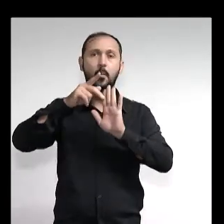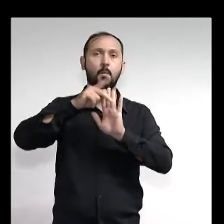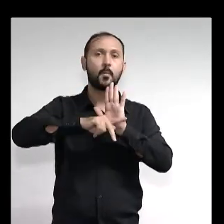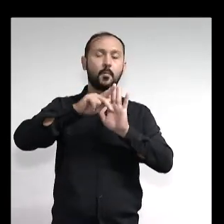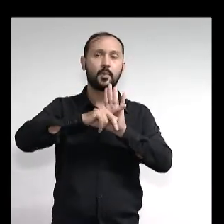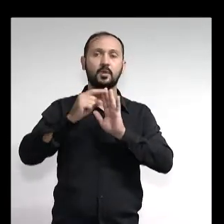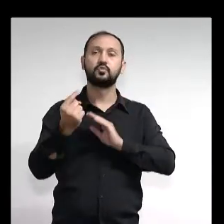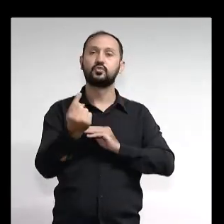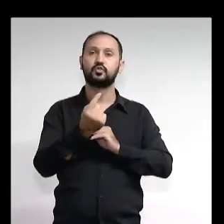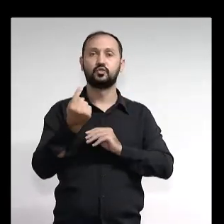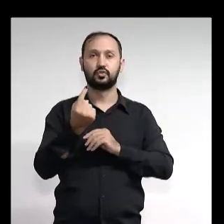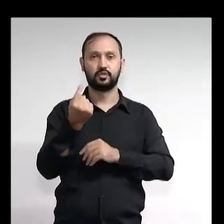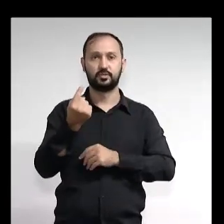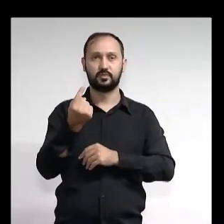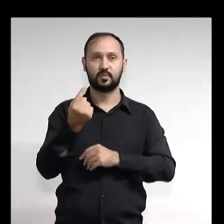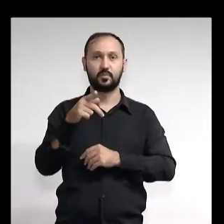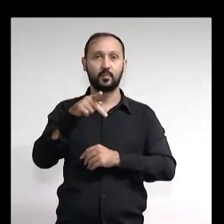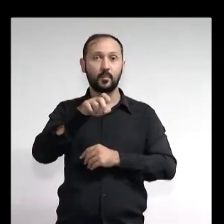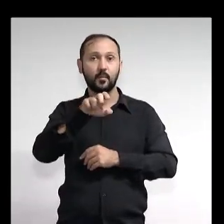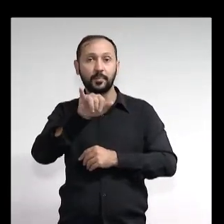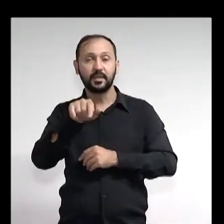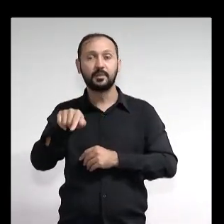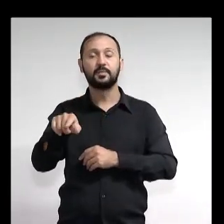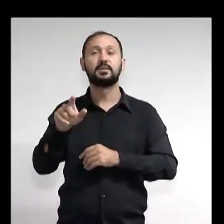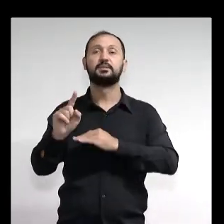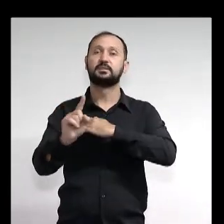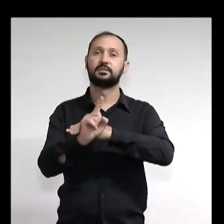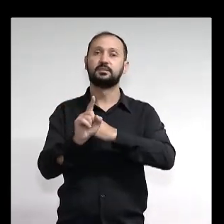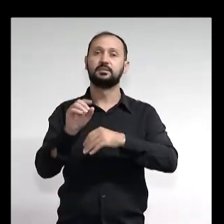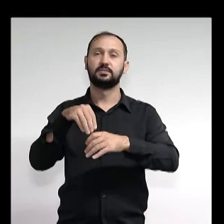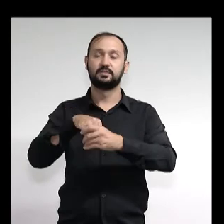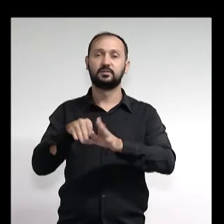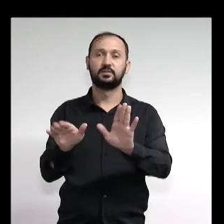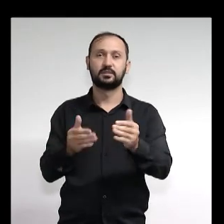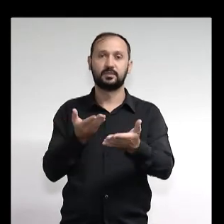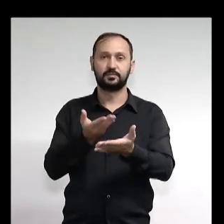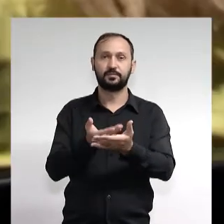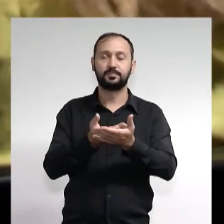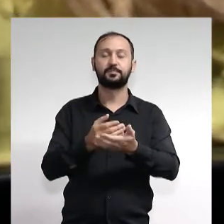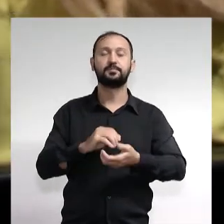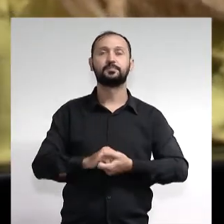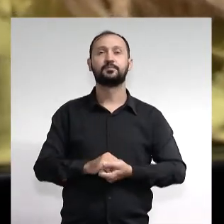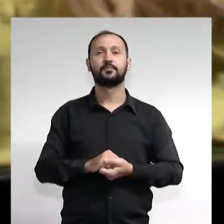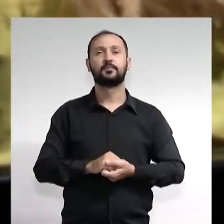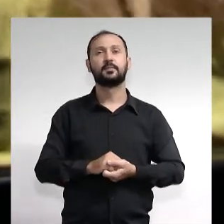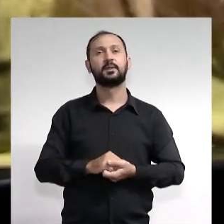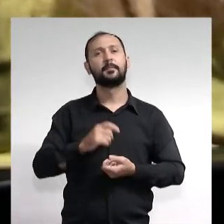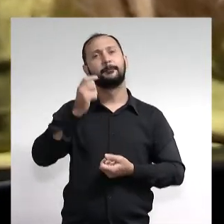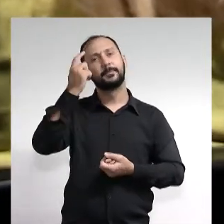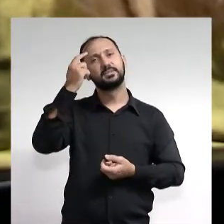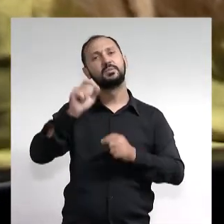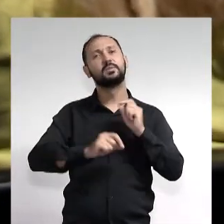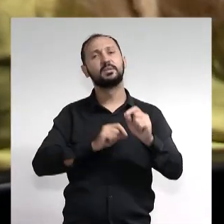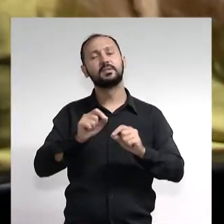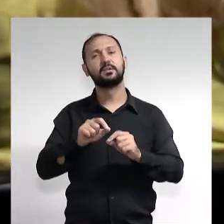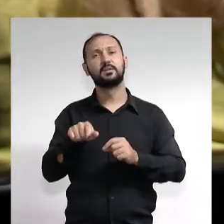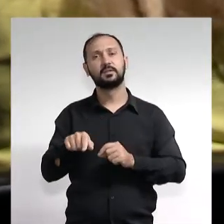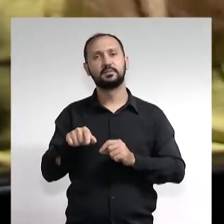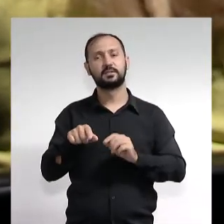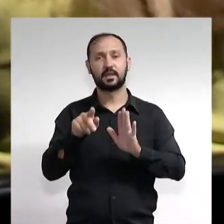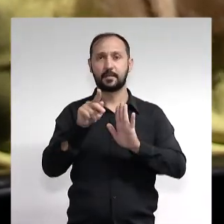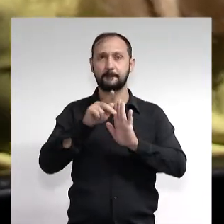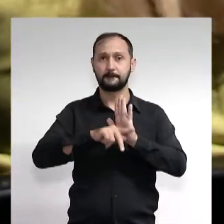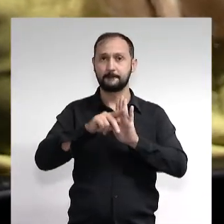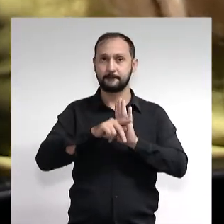então, um plano individual para que ele possa ser atendido em sala de aula. E a gente pode esperar que esse